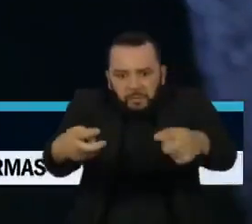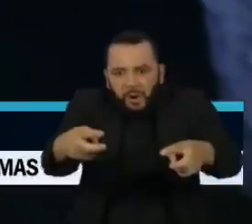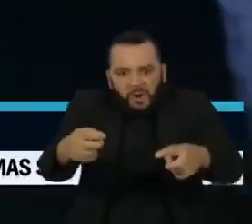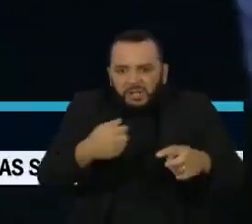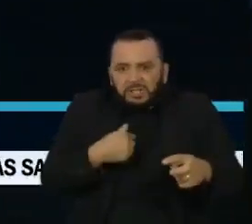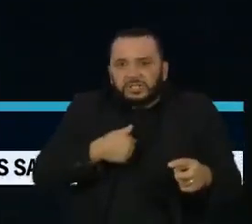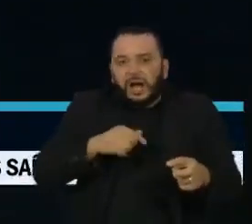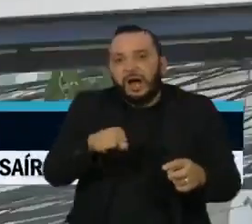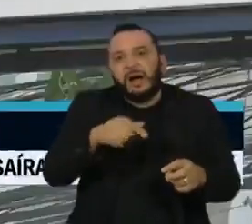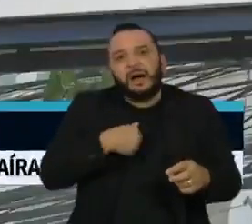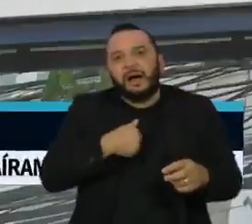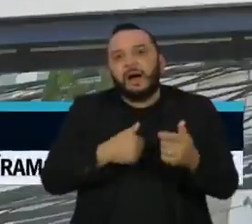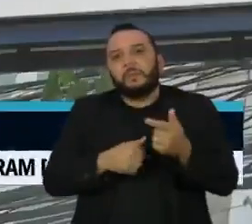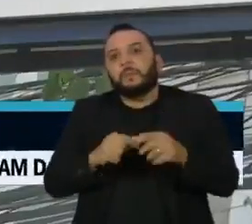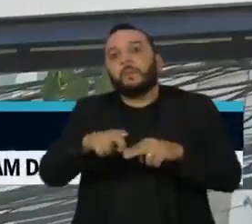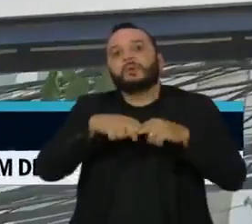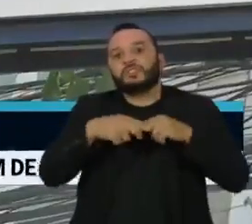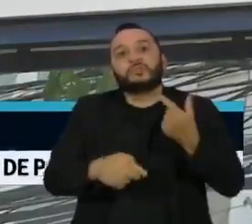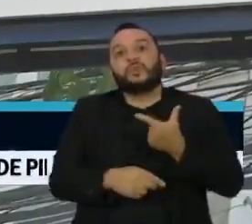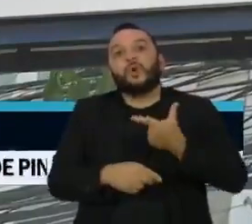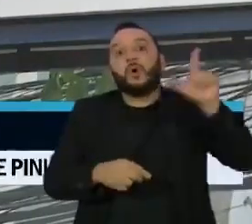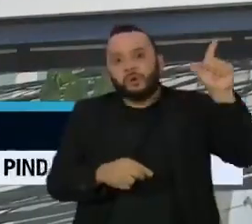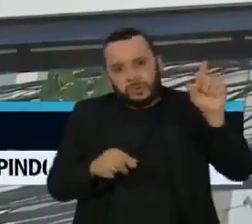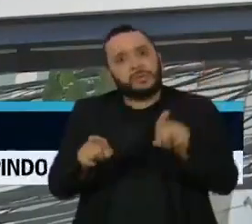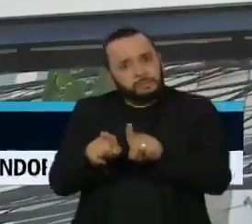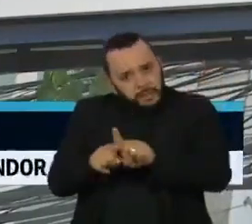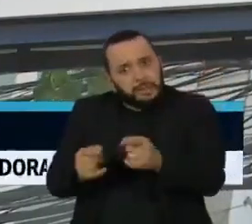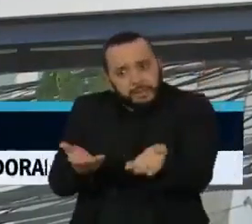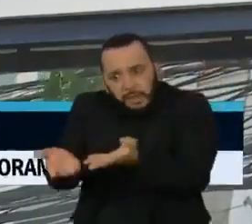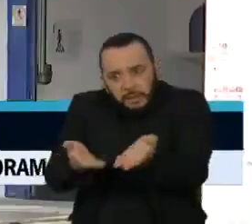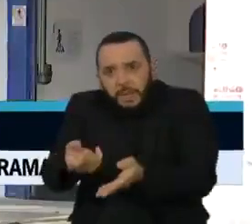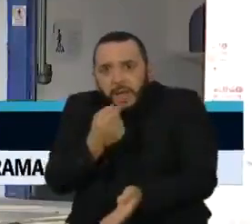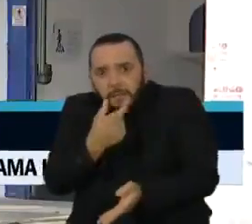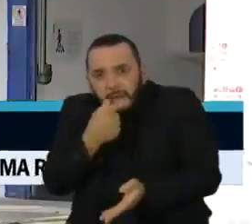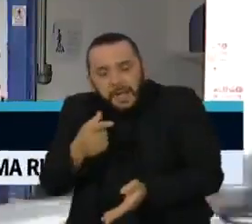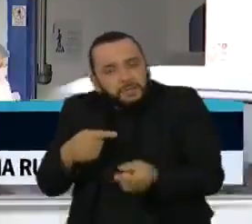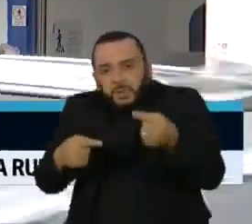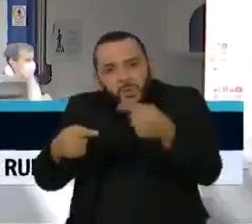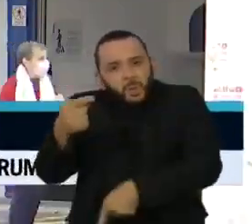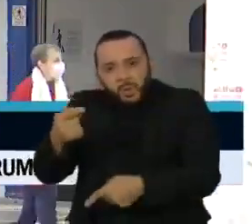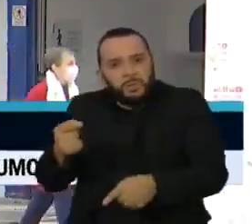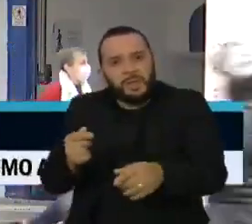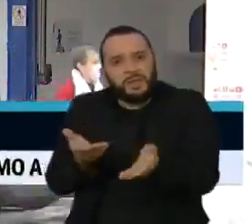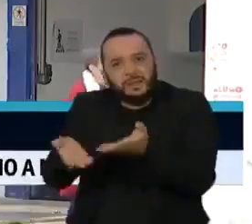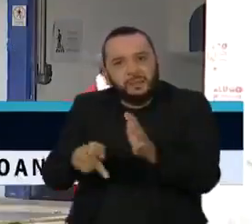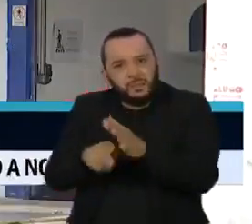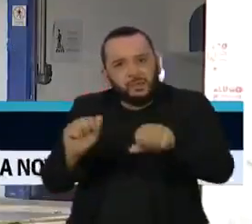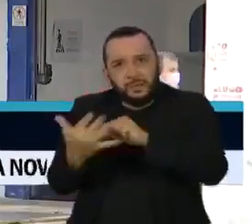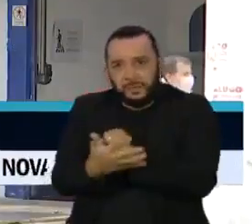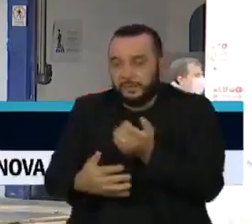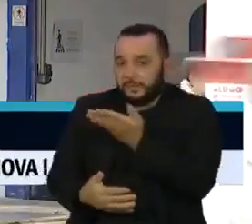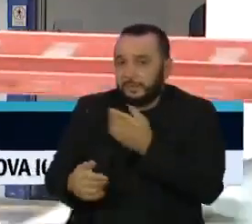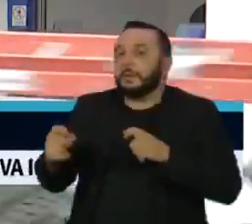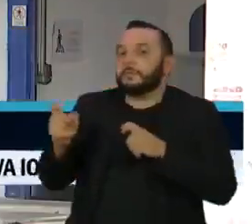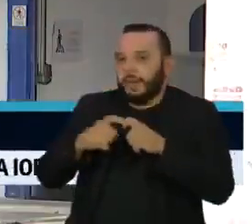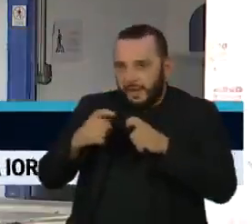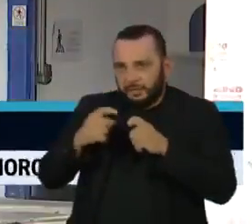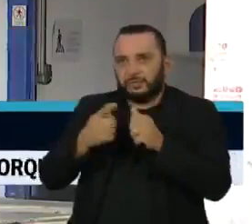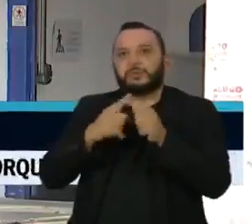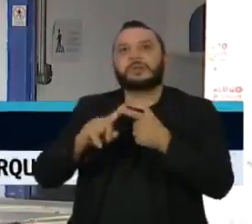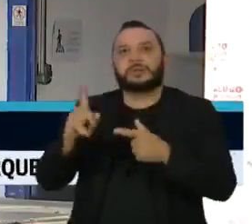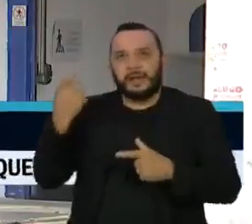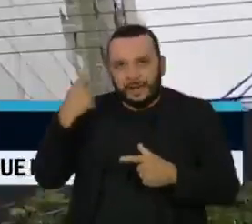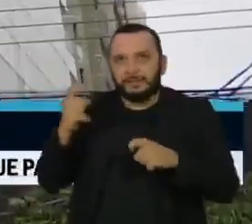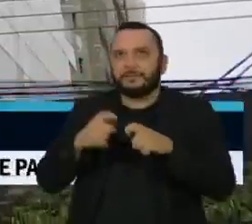eficácia contra o vírus. A denúncia contra a Prevent Senior veio de um dossiê elaborado por médicos e ex-médicos